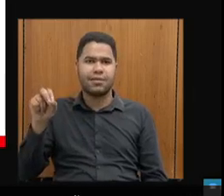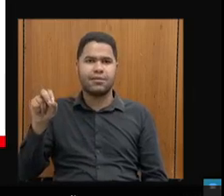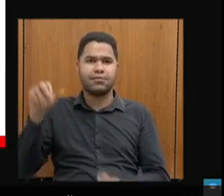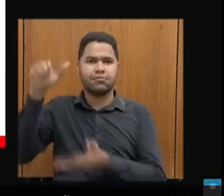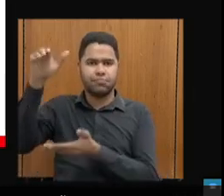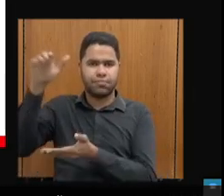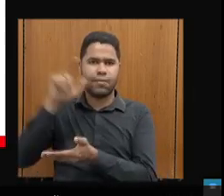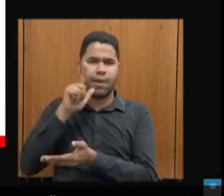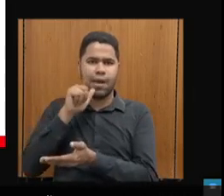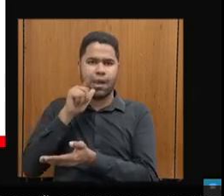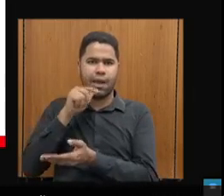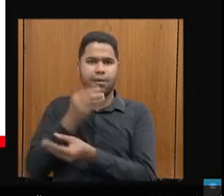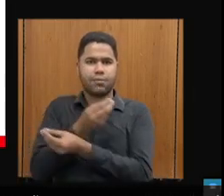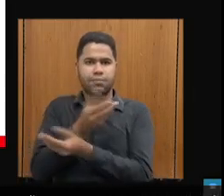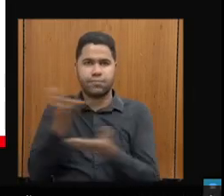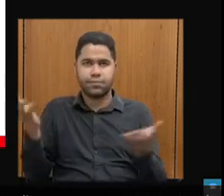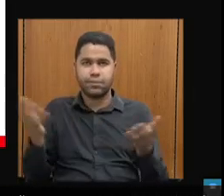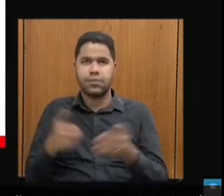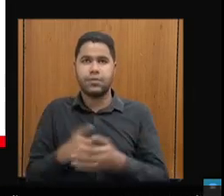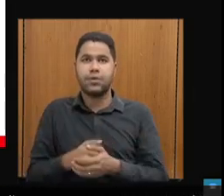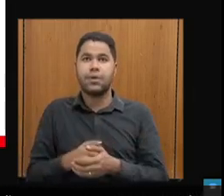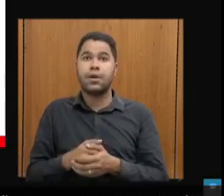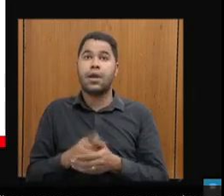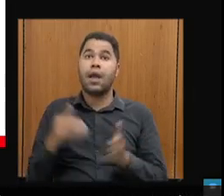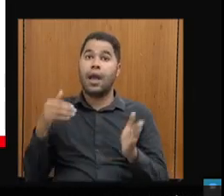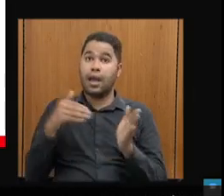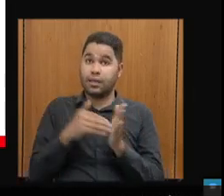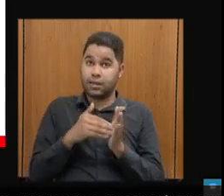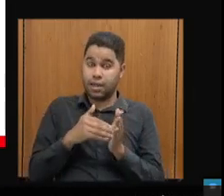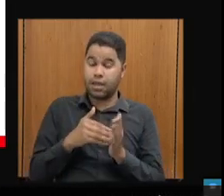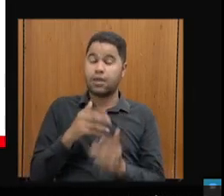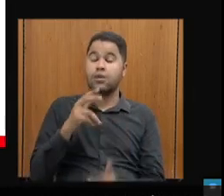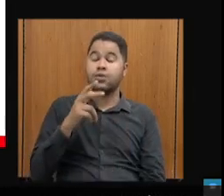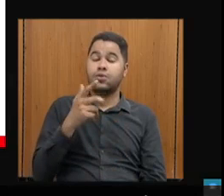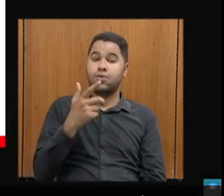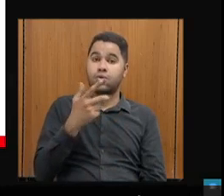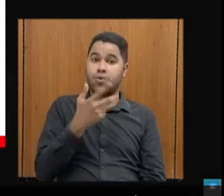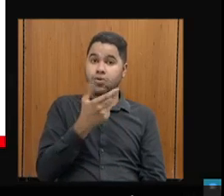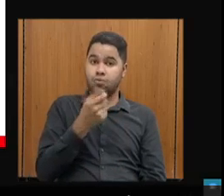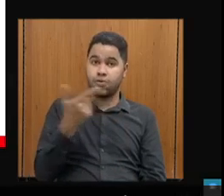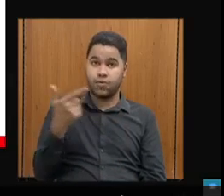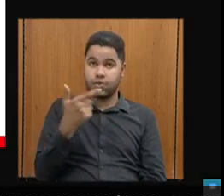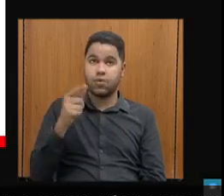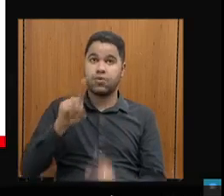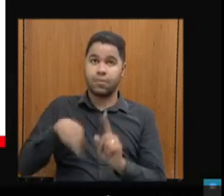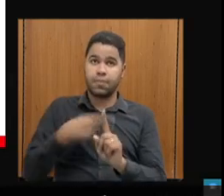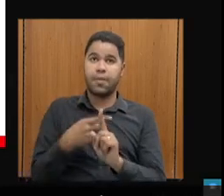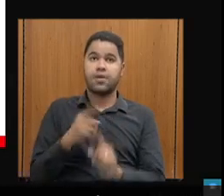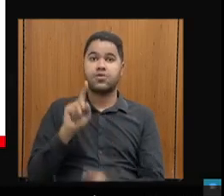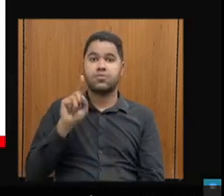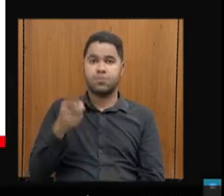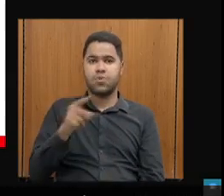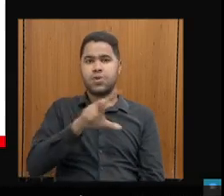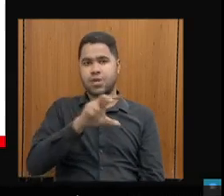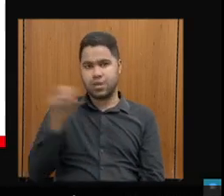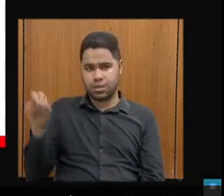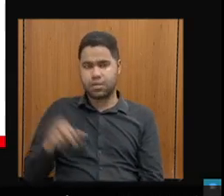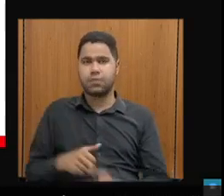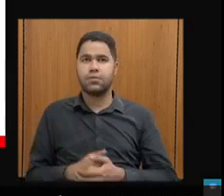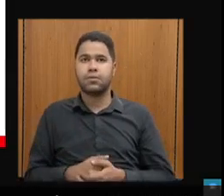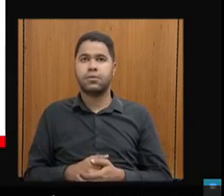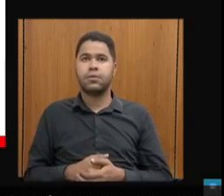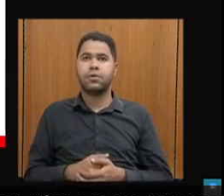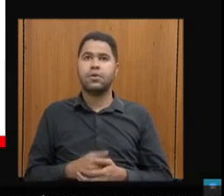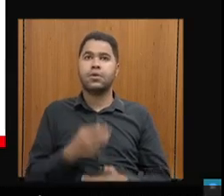né e dois 22881 mas até 2022 mais de 1 mil e 500 caixas d'água e